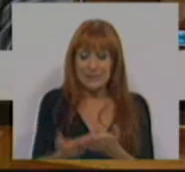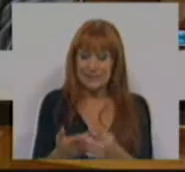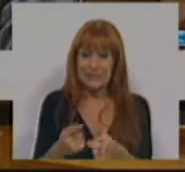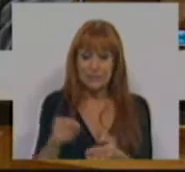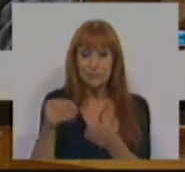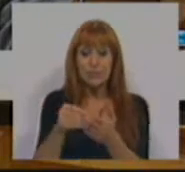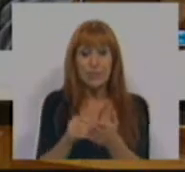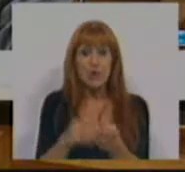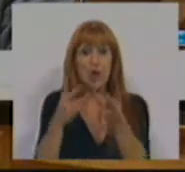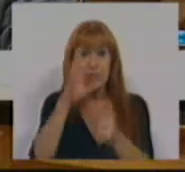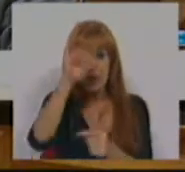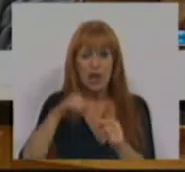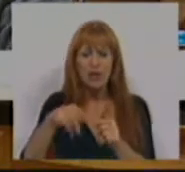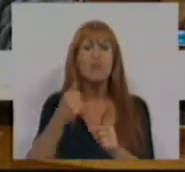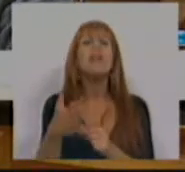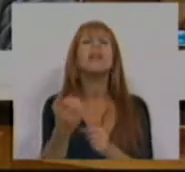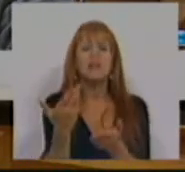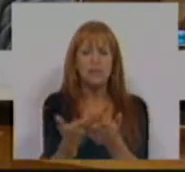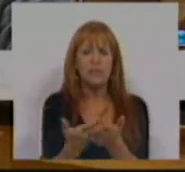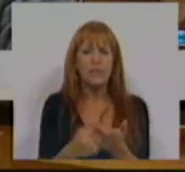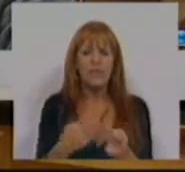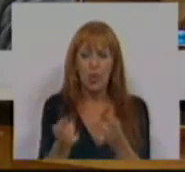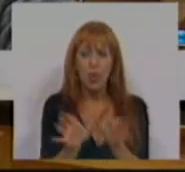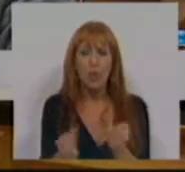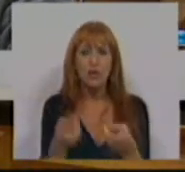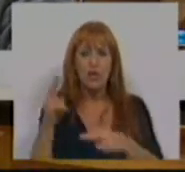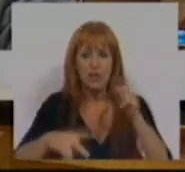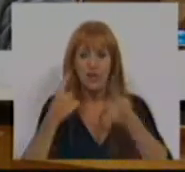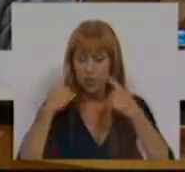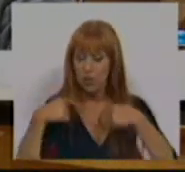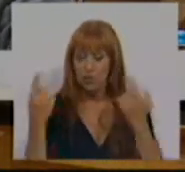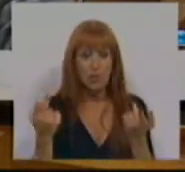está contido ou não está no Orçamento de Estado para 2015. O Conselho de Finanças Públicas